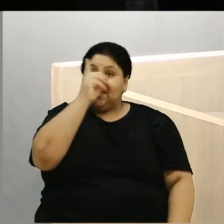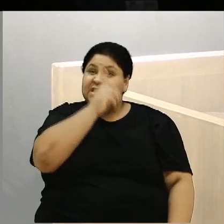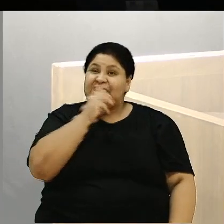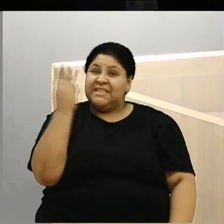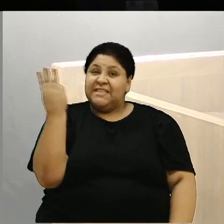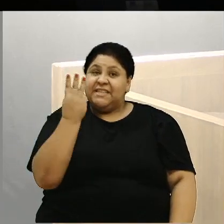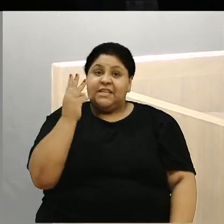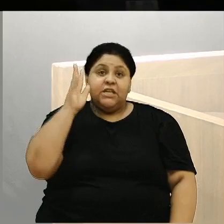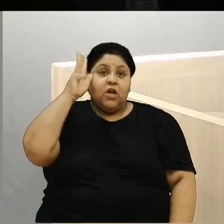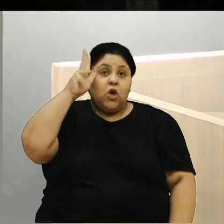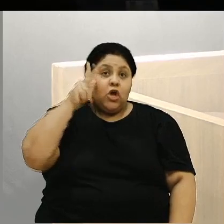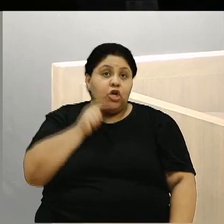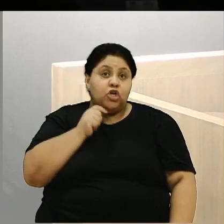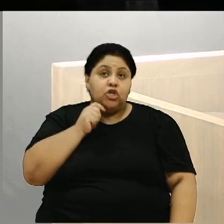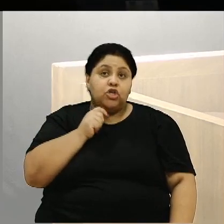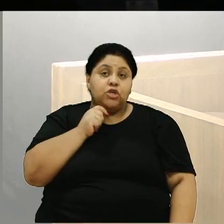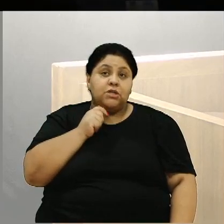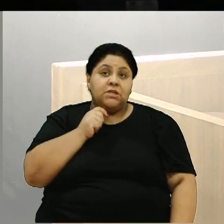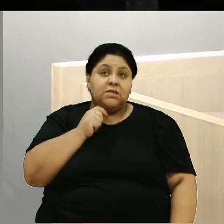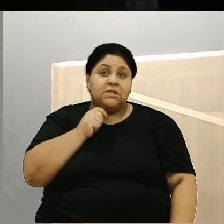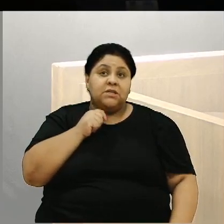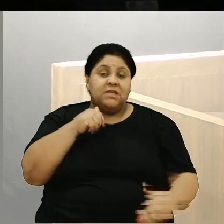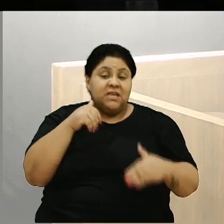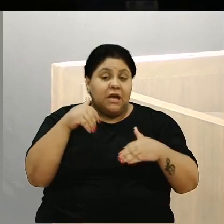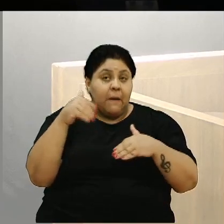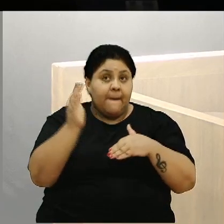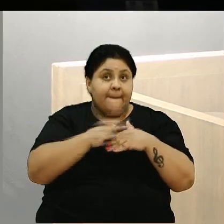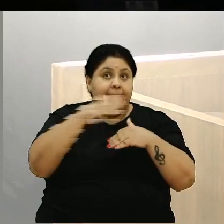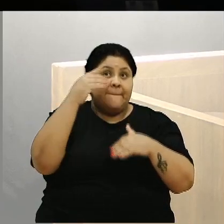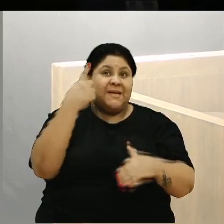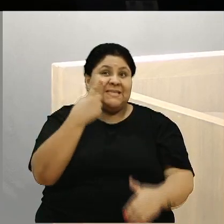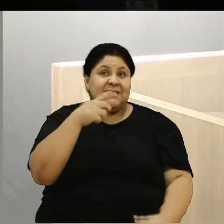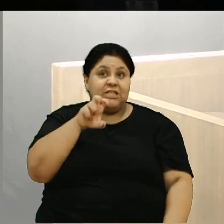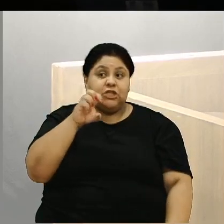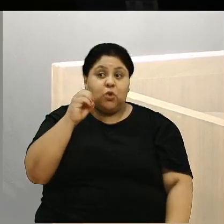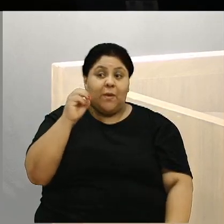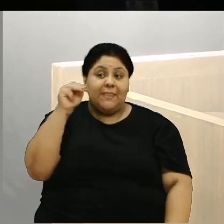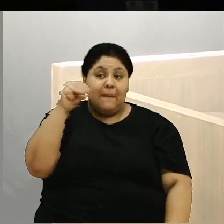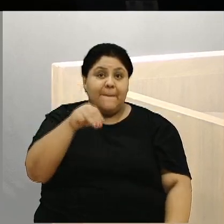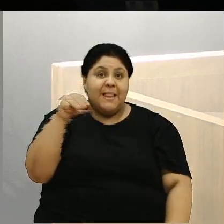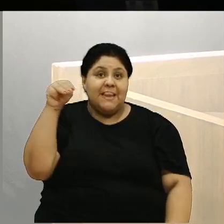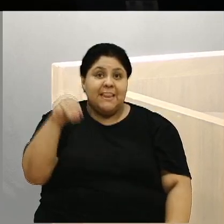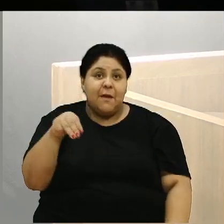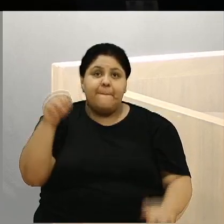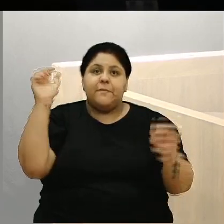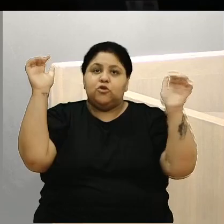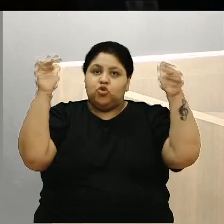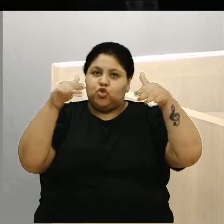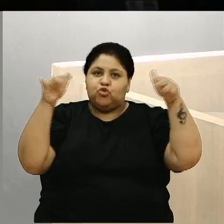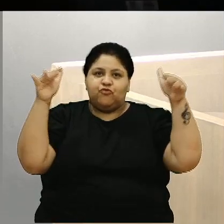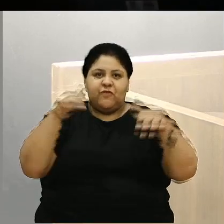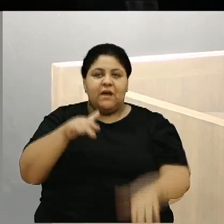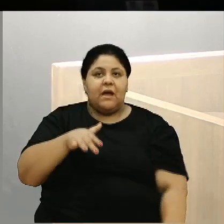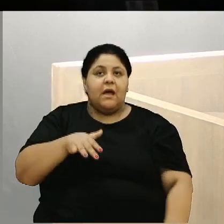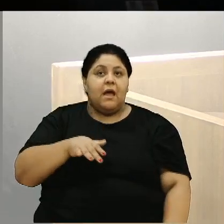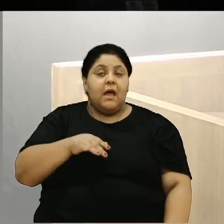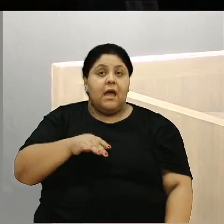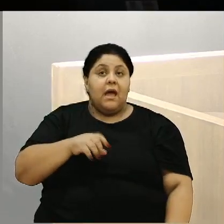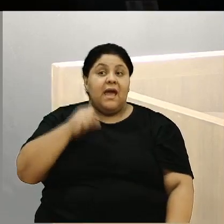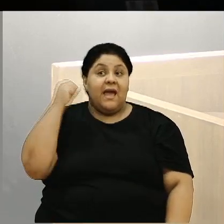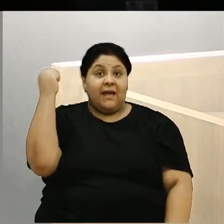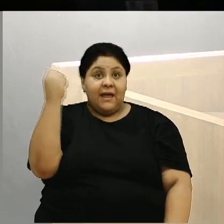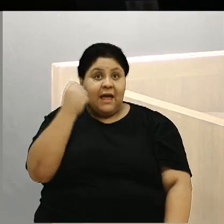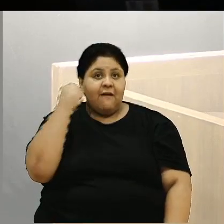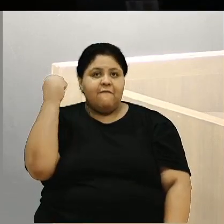3 dias, previsão superior a 150 milímetros. Gente, isso é muita coisa. E aí eu